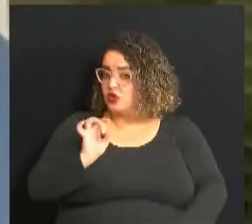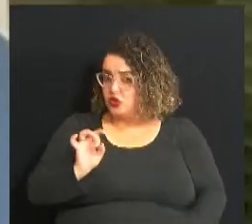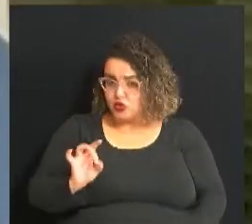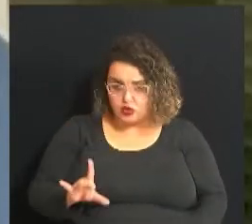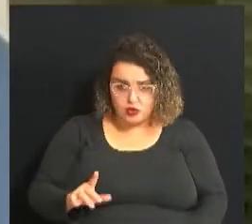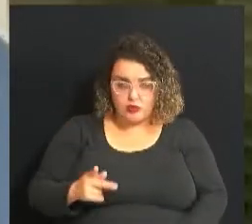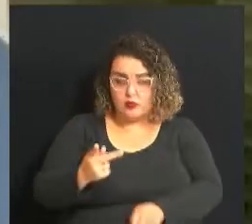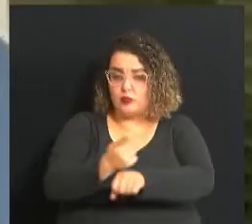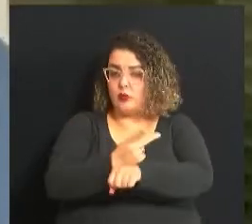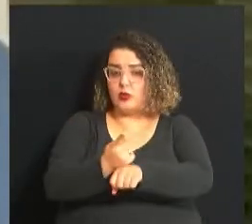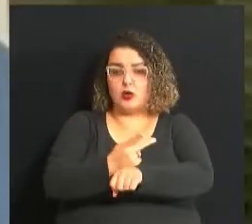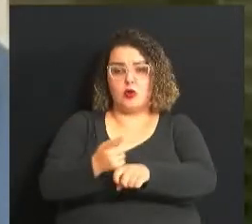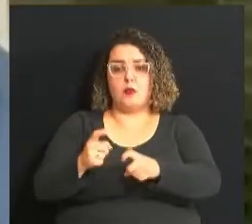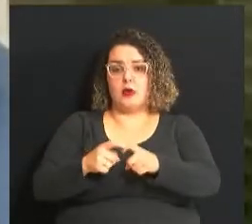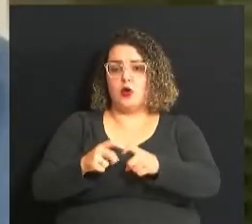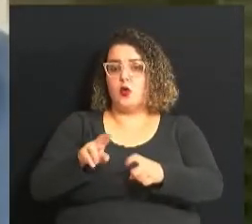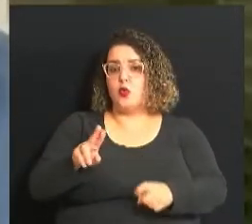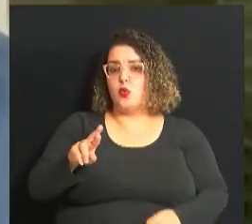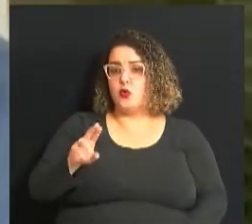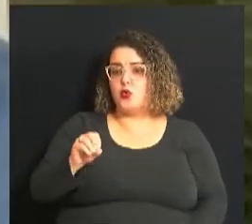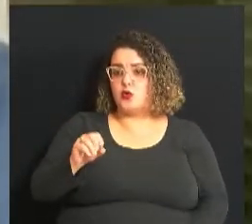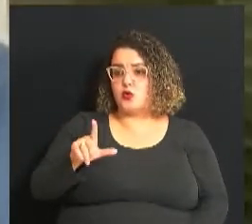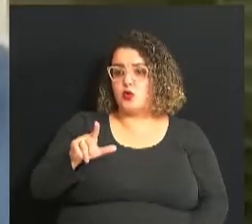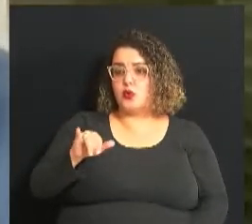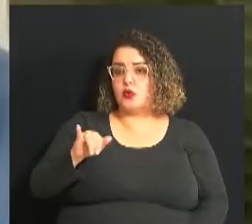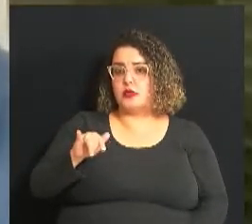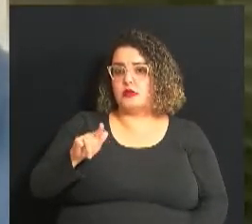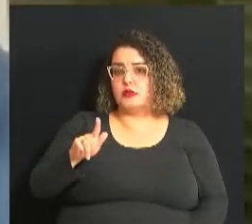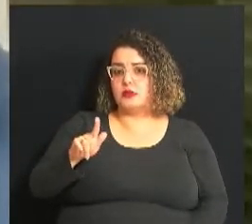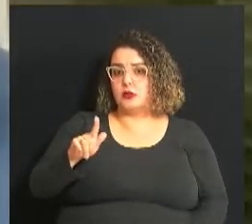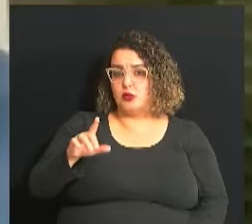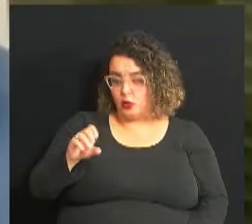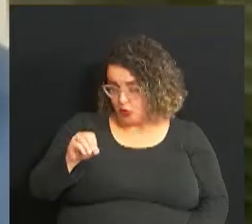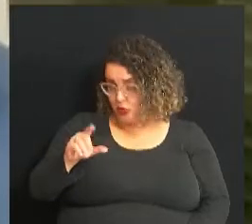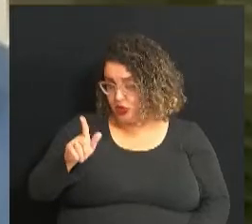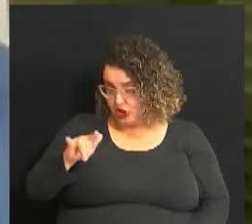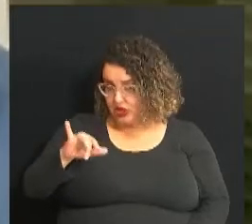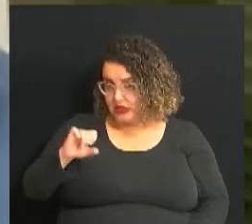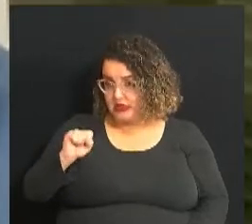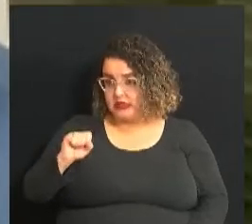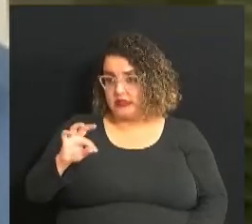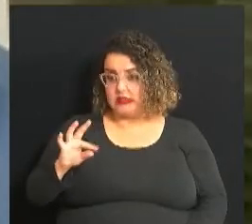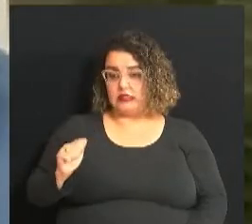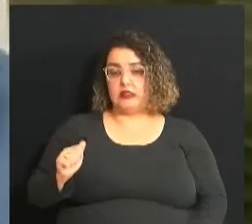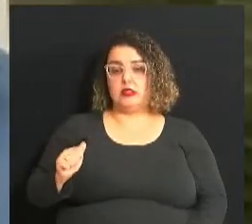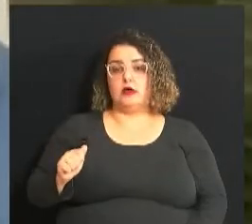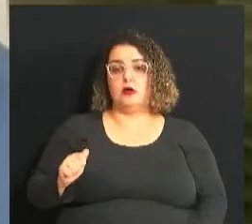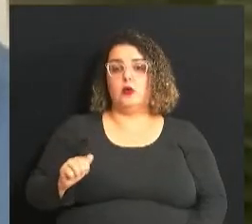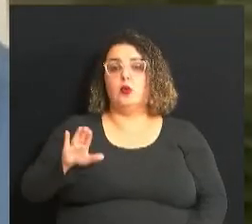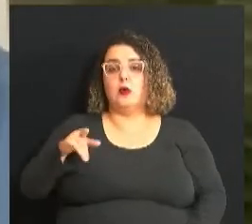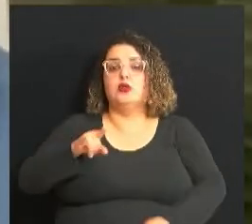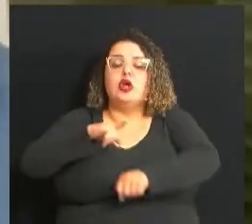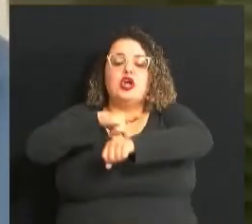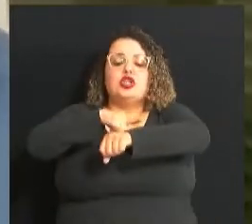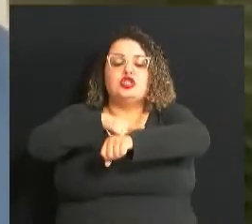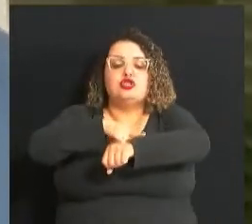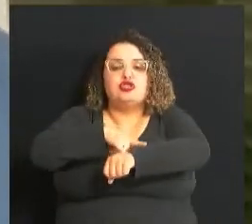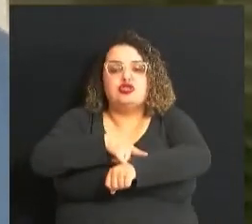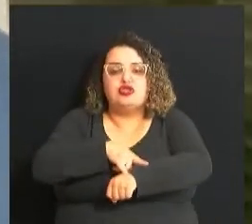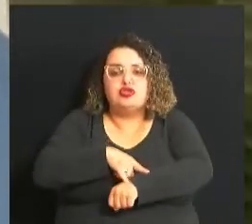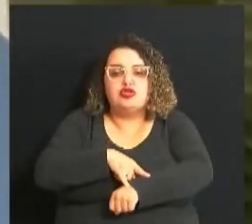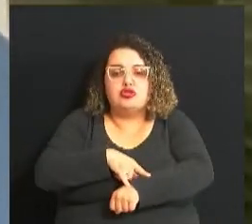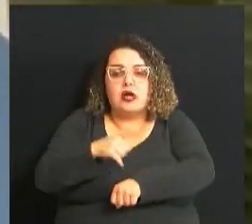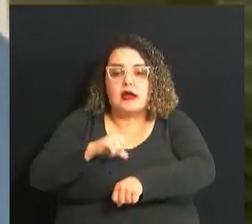procurar o urologista quando tiverem sangue na urina, quando tiverem muitos sintomas urinários, que às vezes a doença já é avançada.